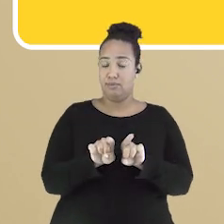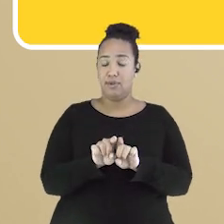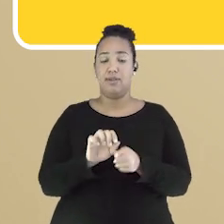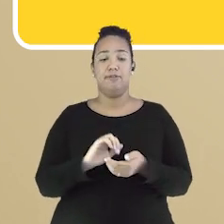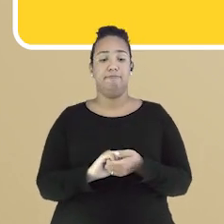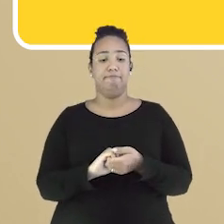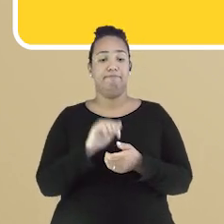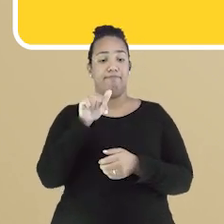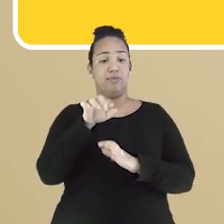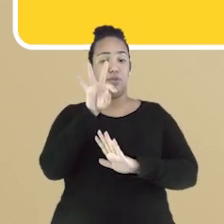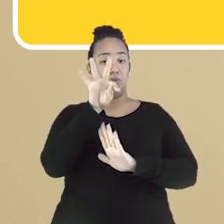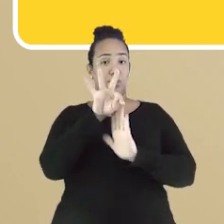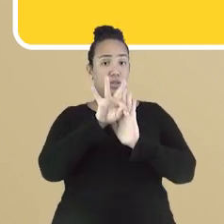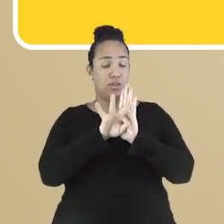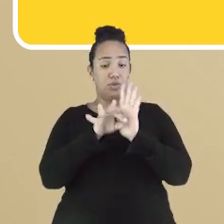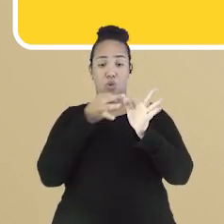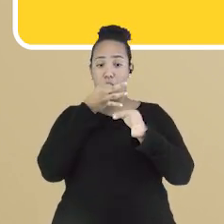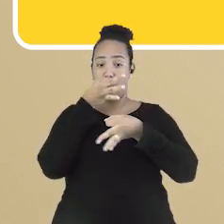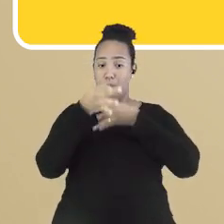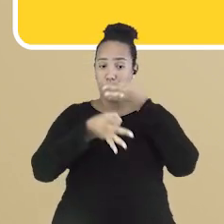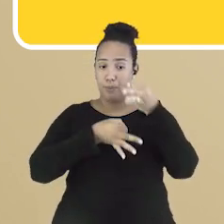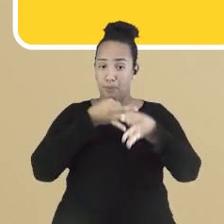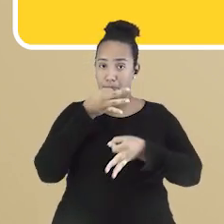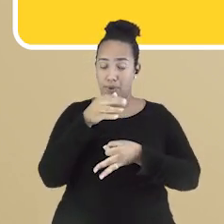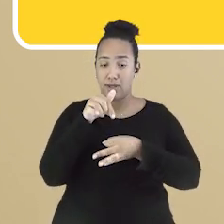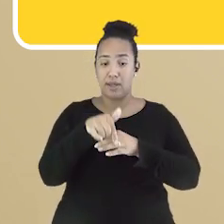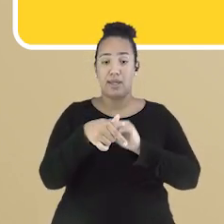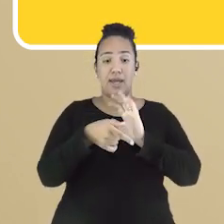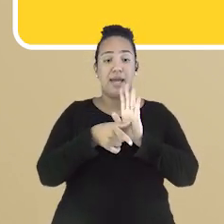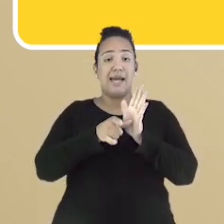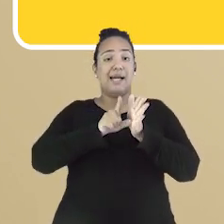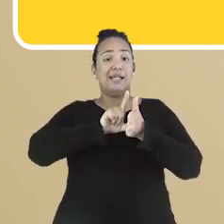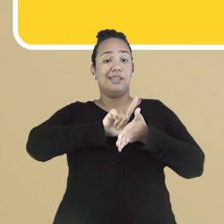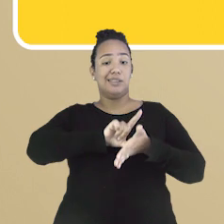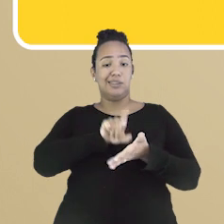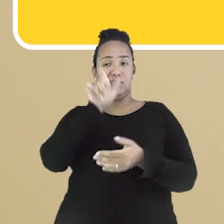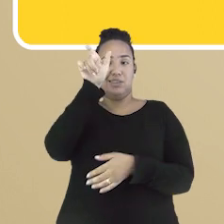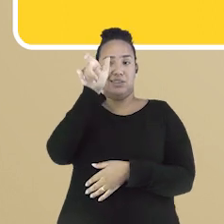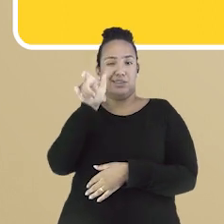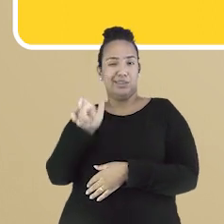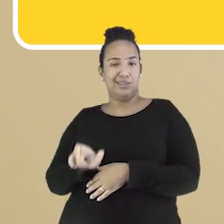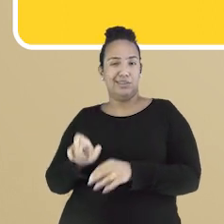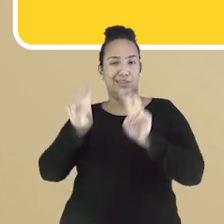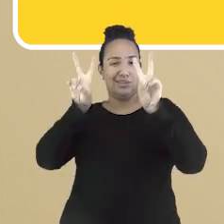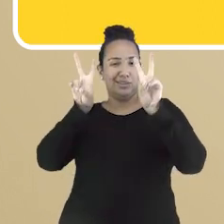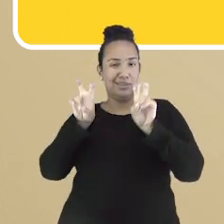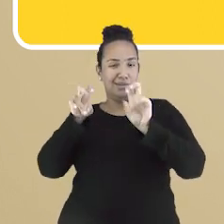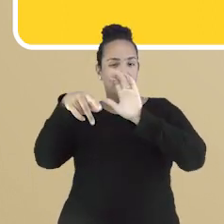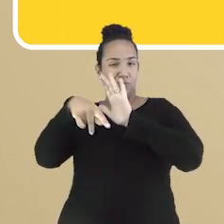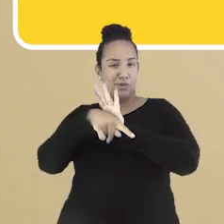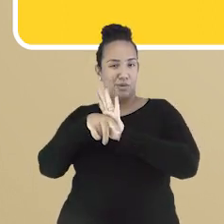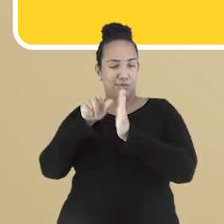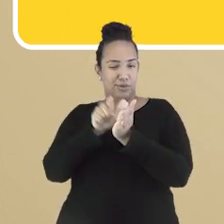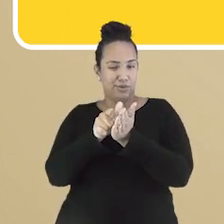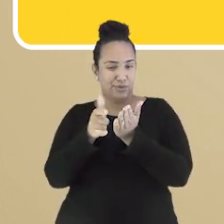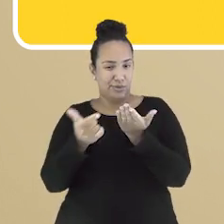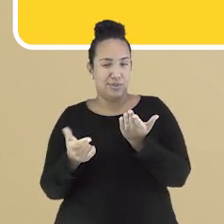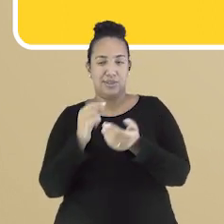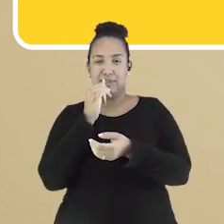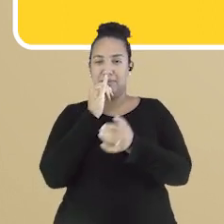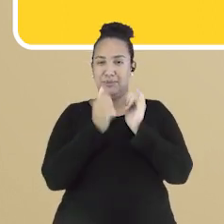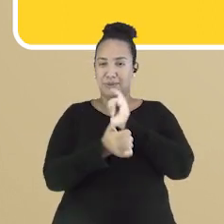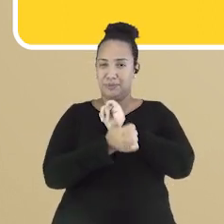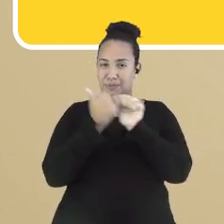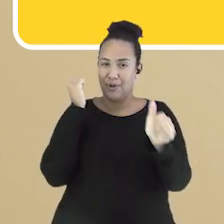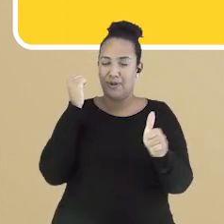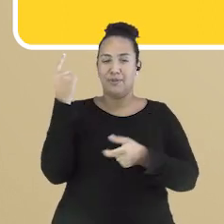texto opinativo, ele geralmente aparece antes das colunas, aquelas seções dedicadas a temas específicos no jornal, sabe? Como